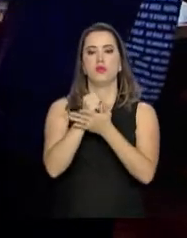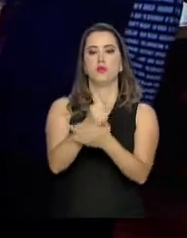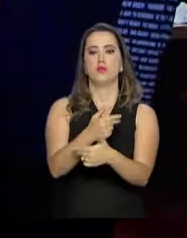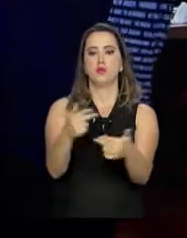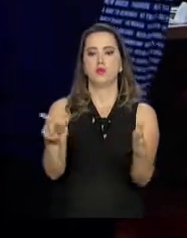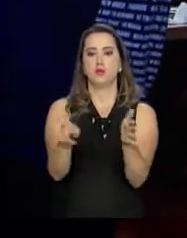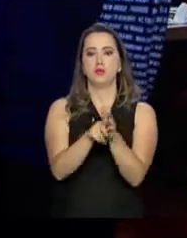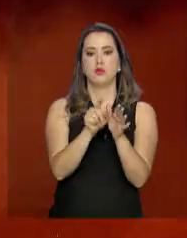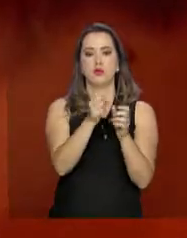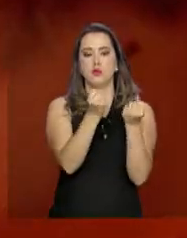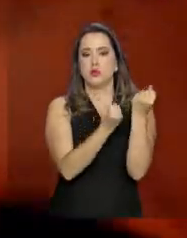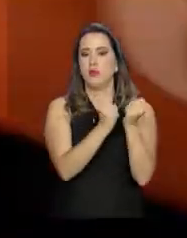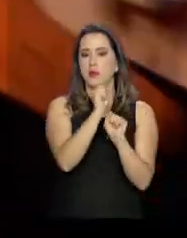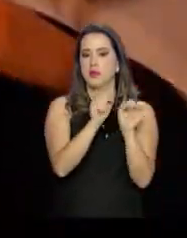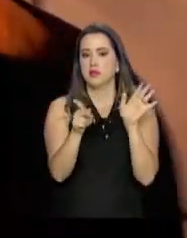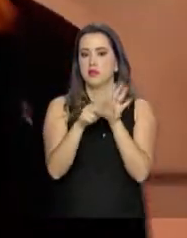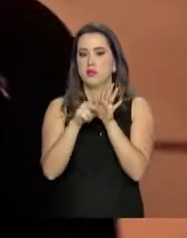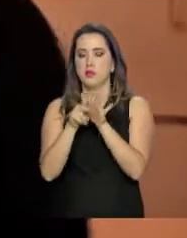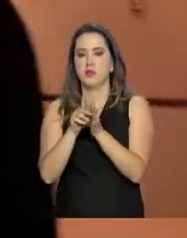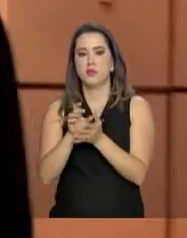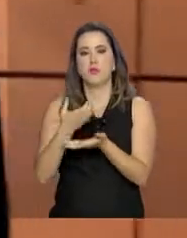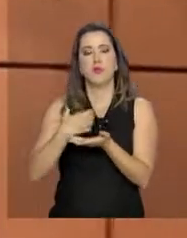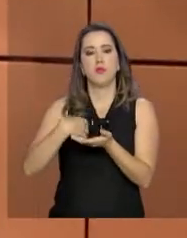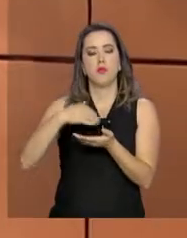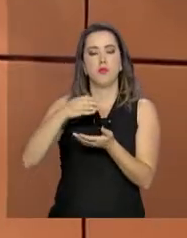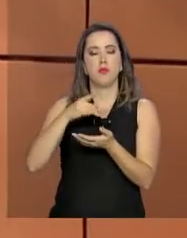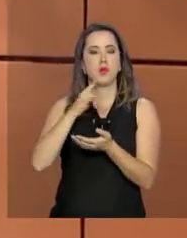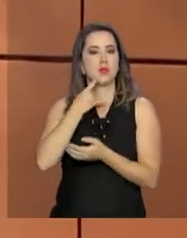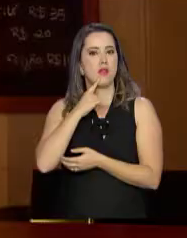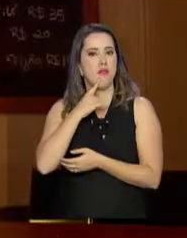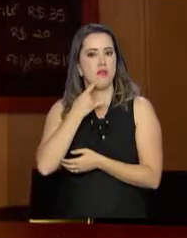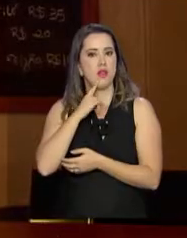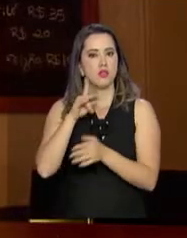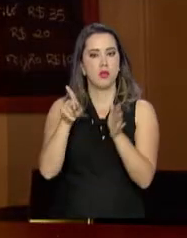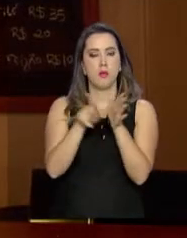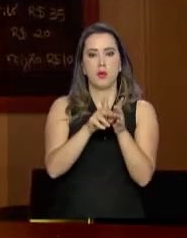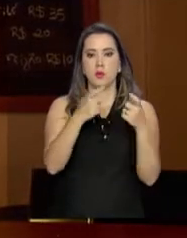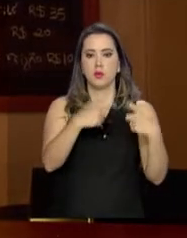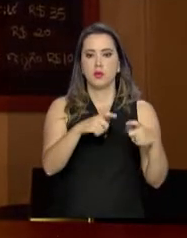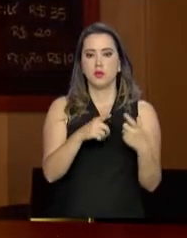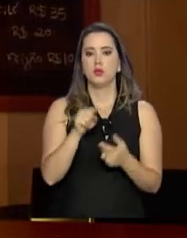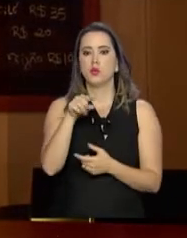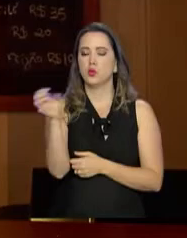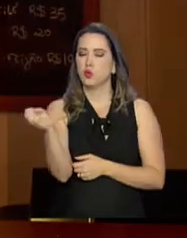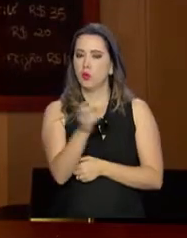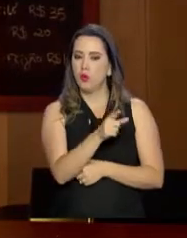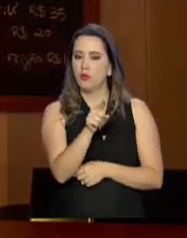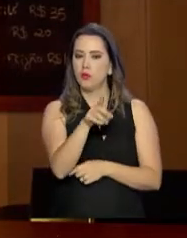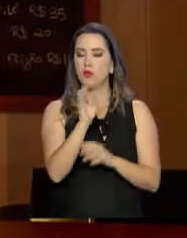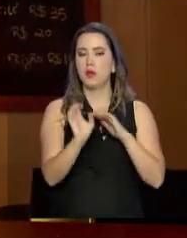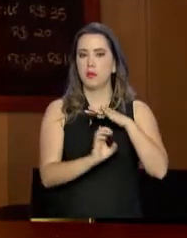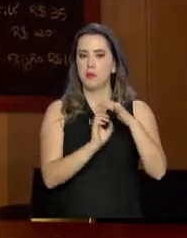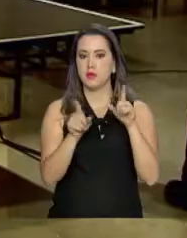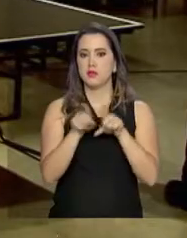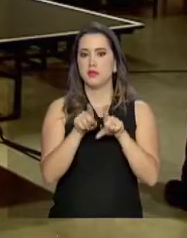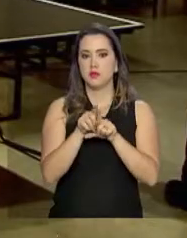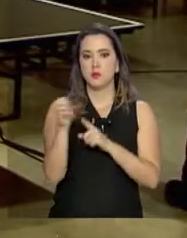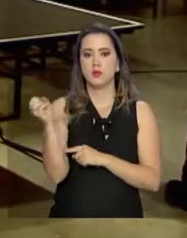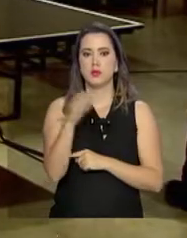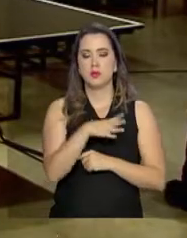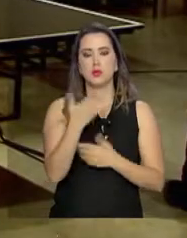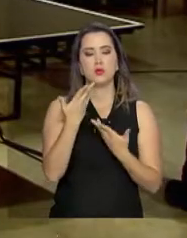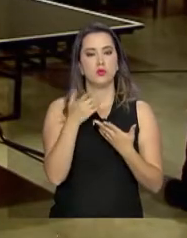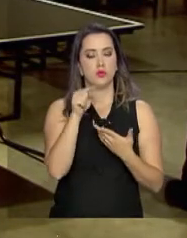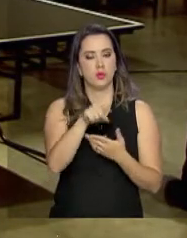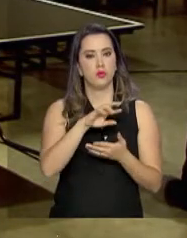produtos de fabricação própria cerveja artesanal mas não é só o ambiente que é moderno a empresa adotou um modelo de